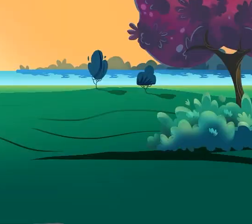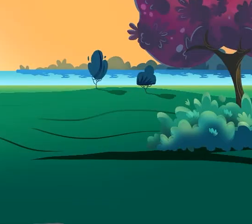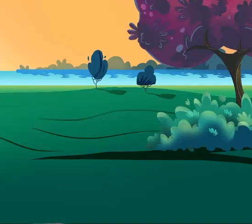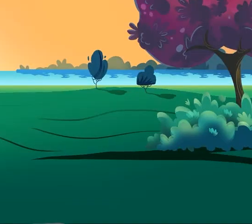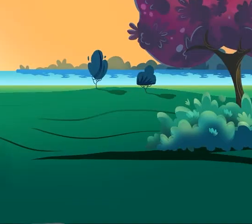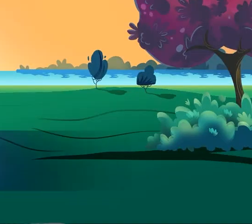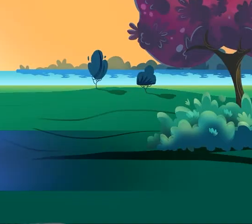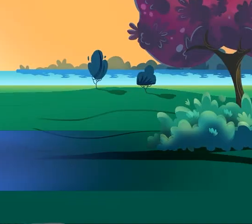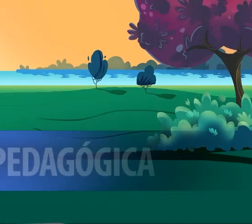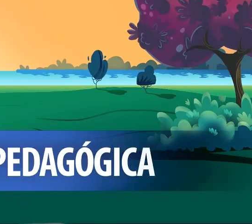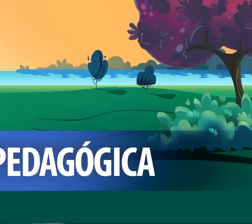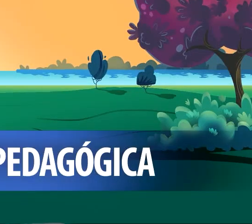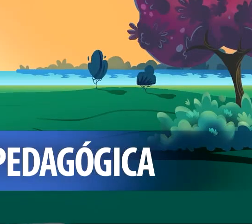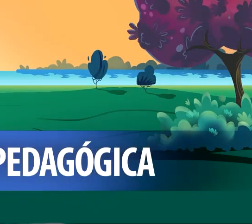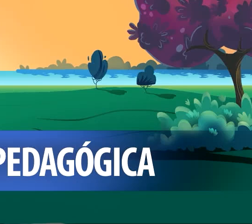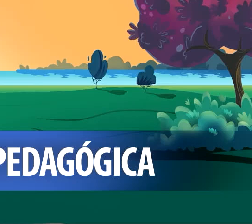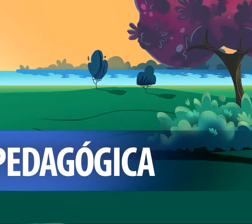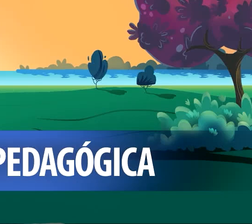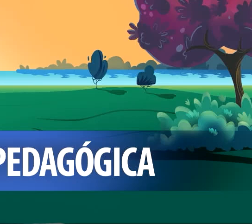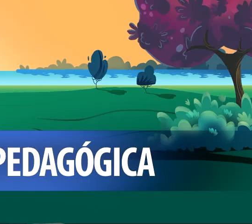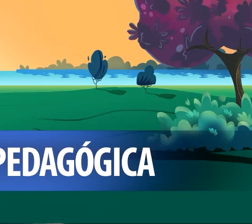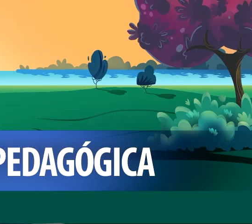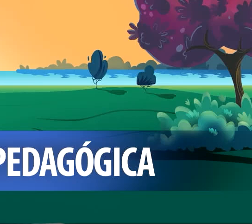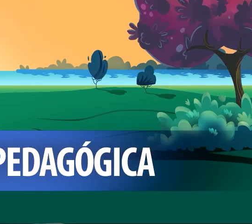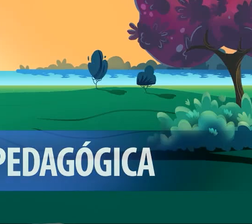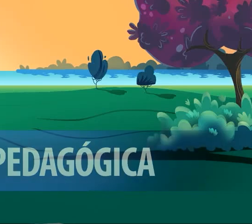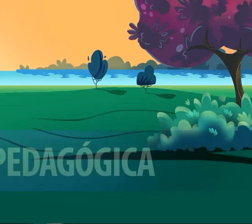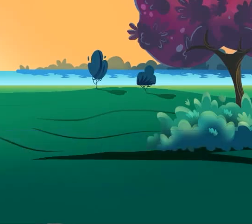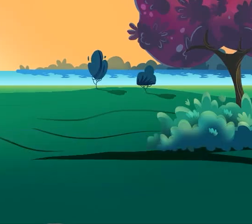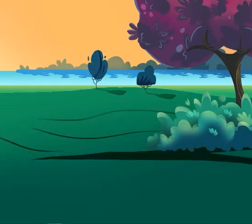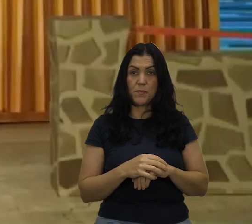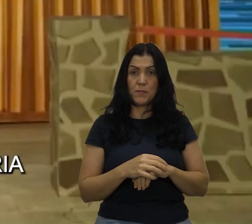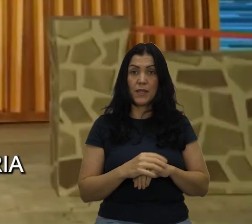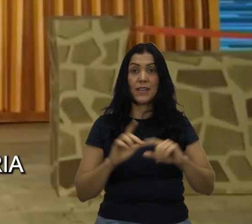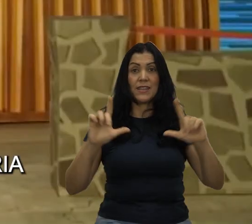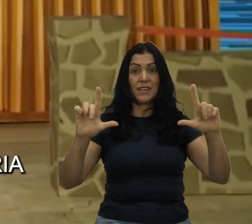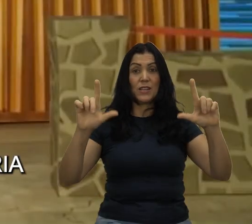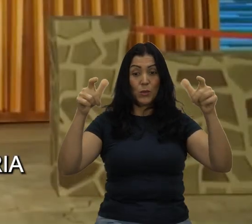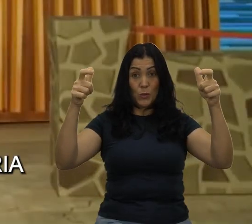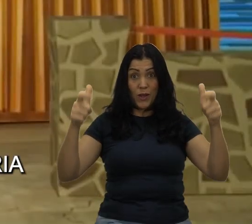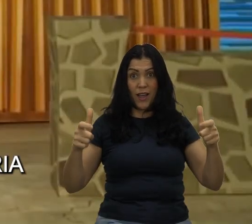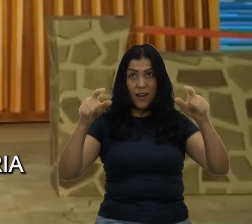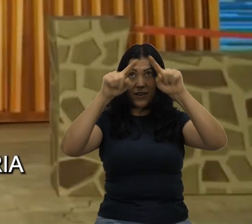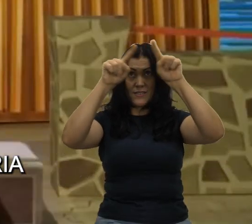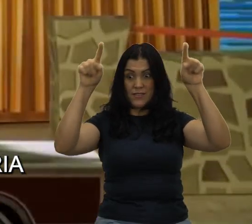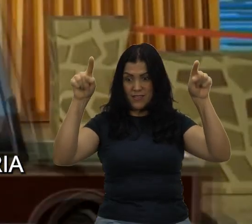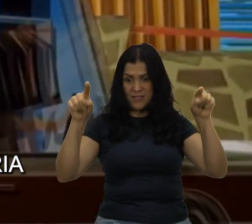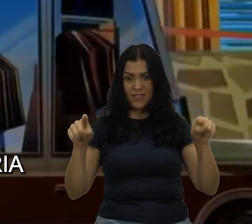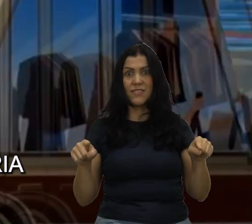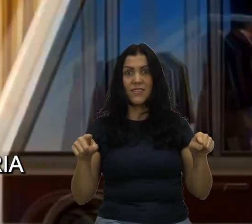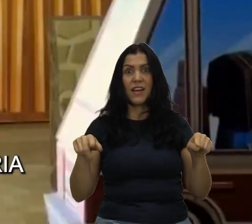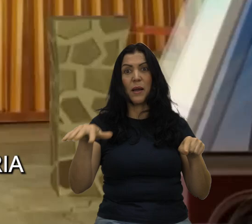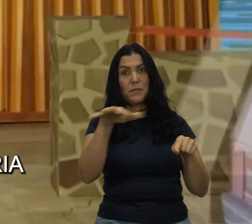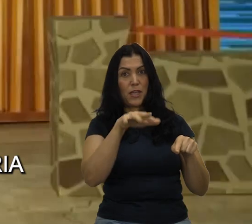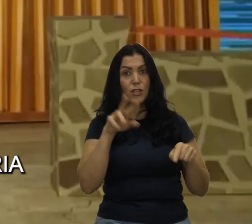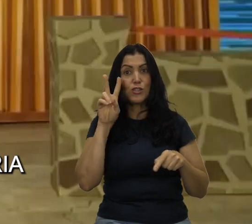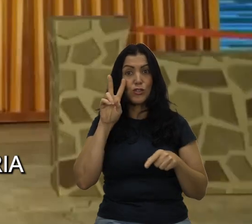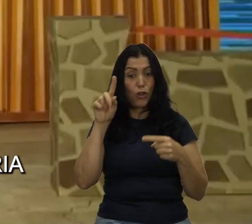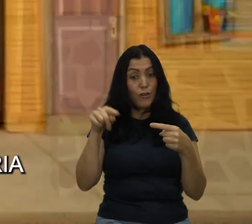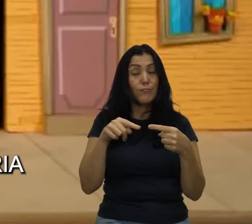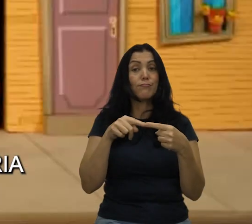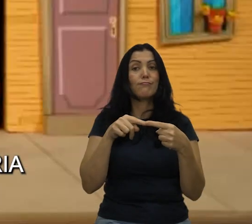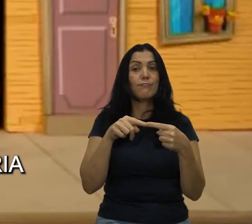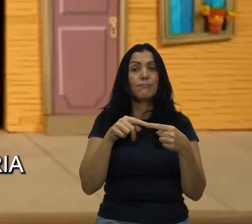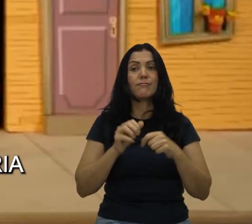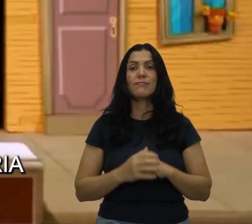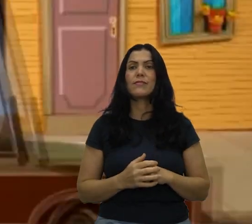Para produzir um filme de stop motion, algumas coisas são muito importantes. O cenário, que cria a ambientação